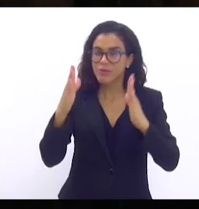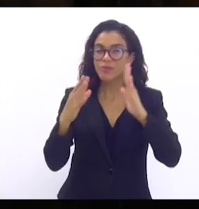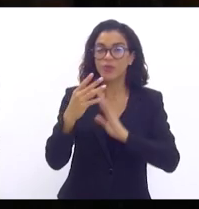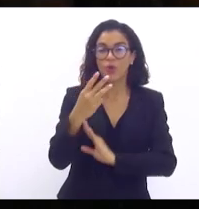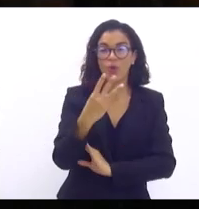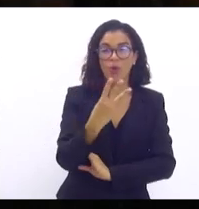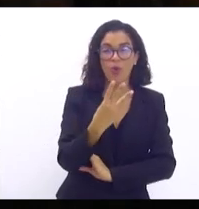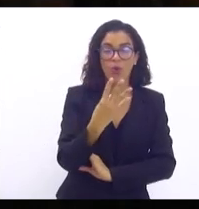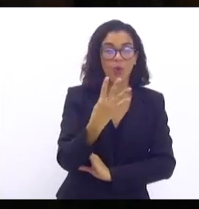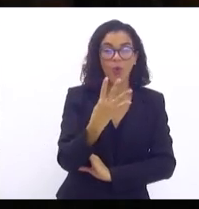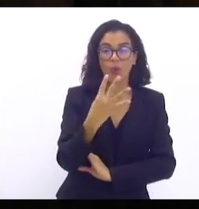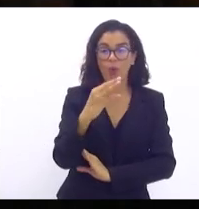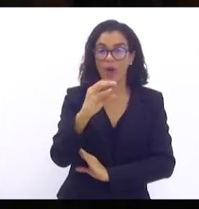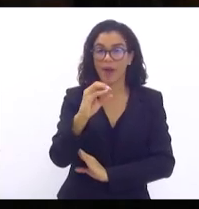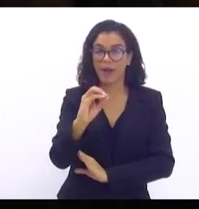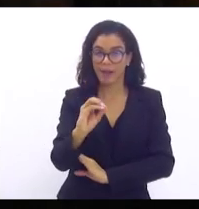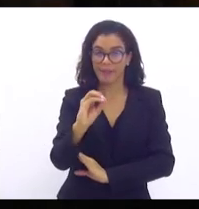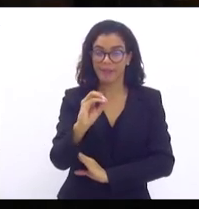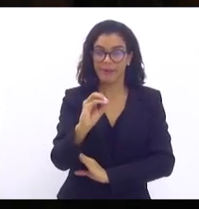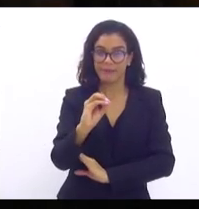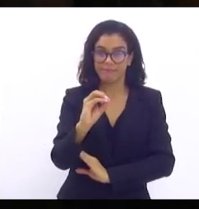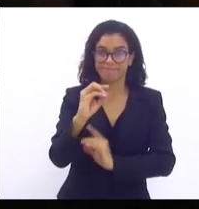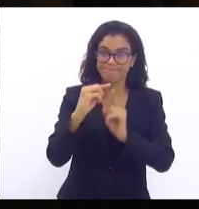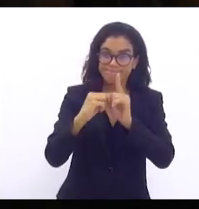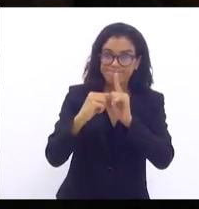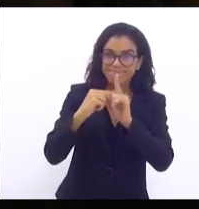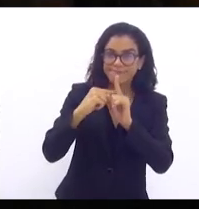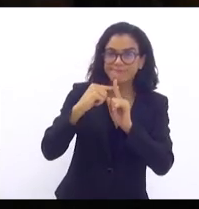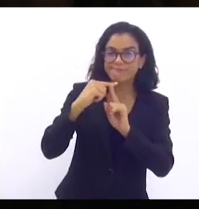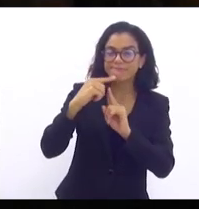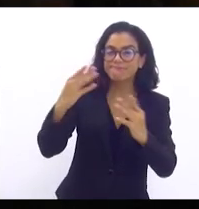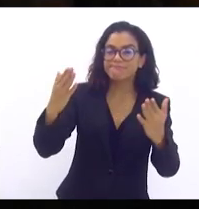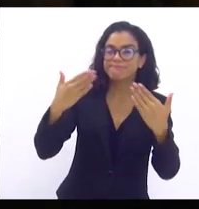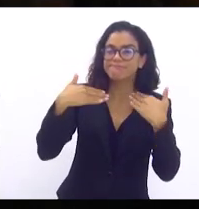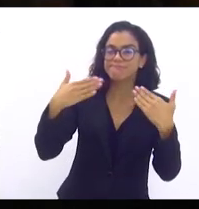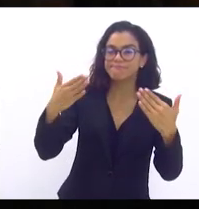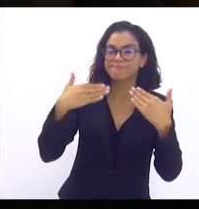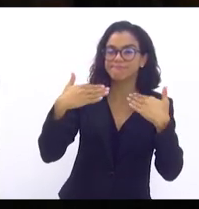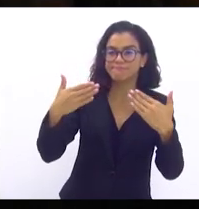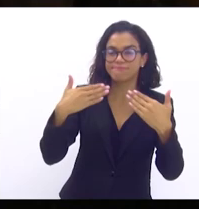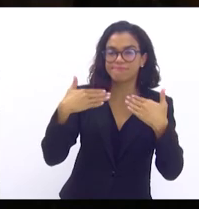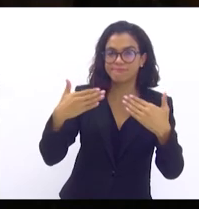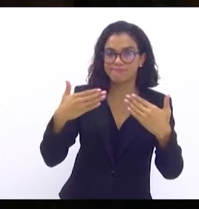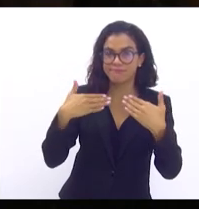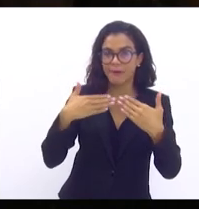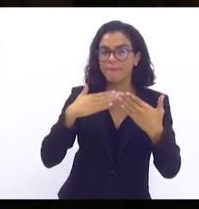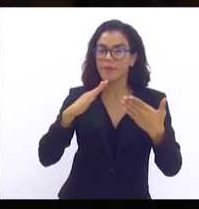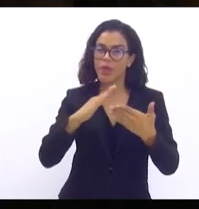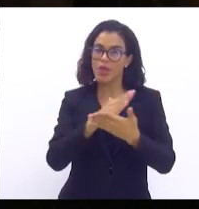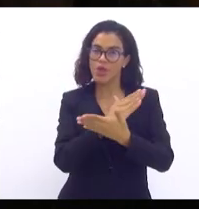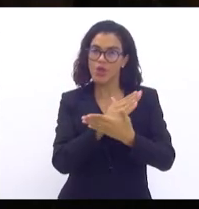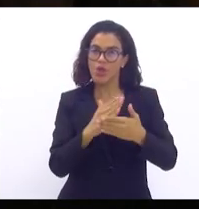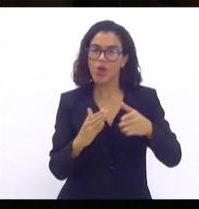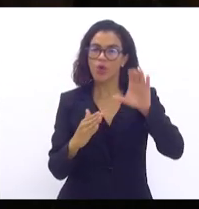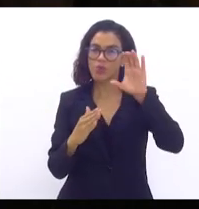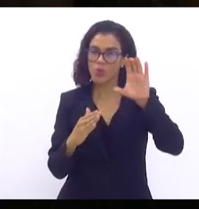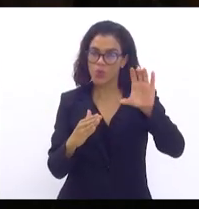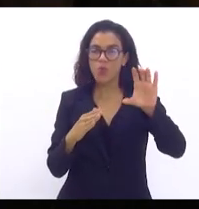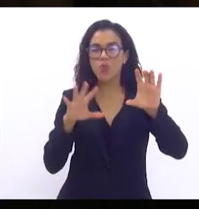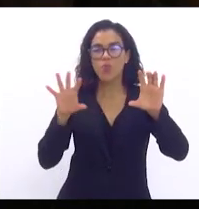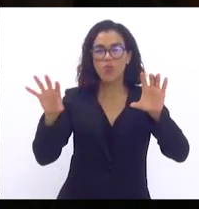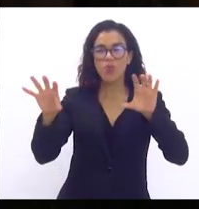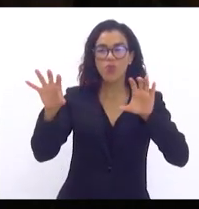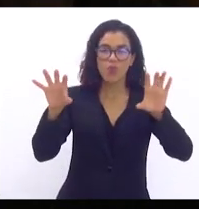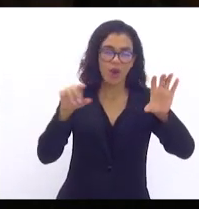40 graus centígrados em grande parte no Brasil. com algumas regiões passando